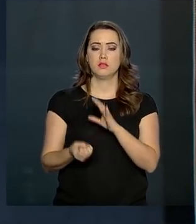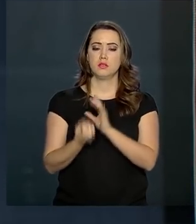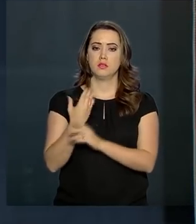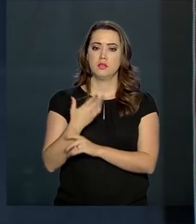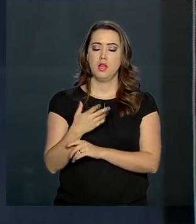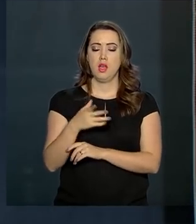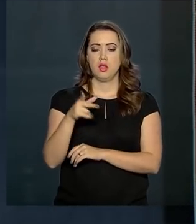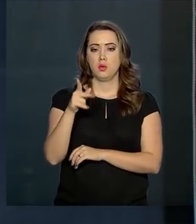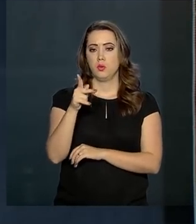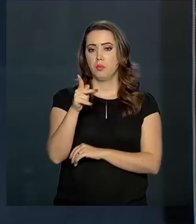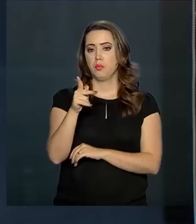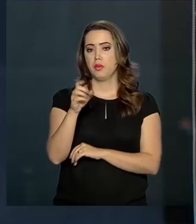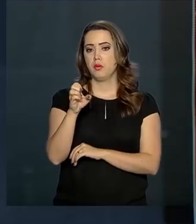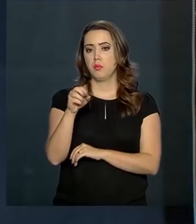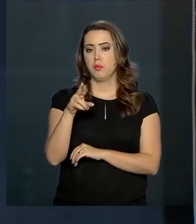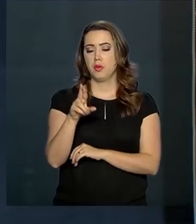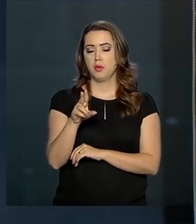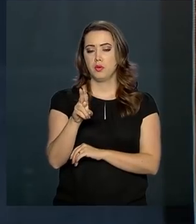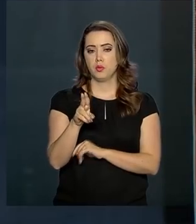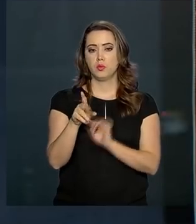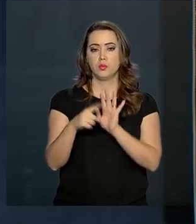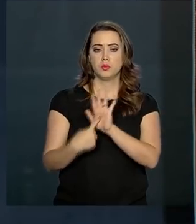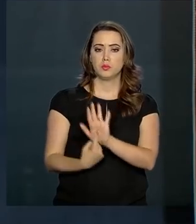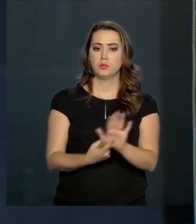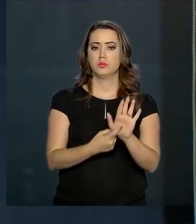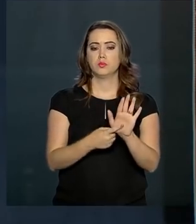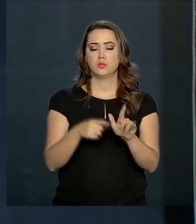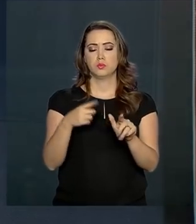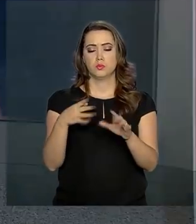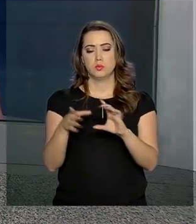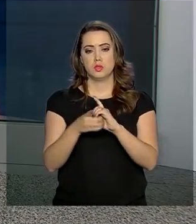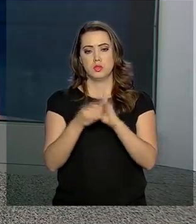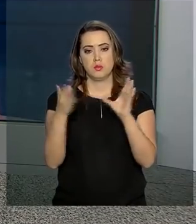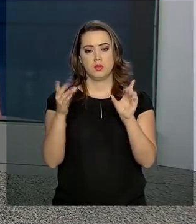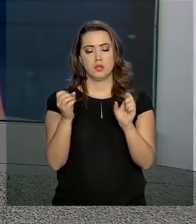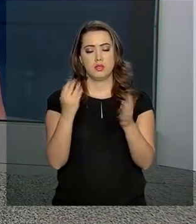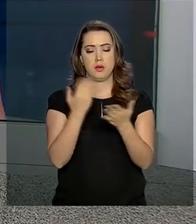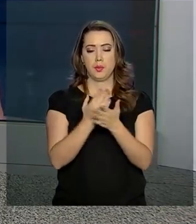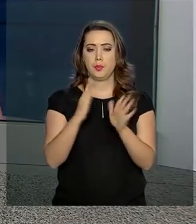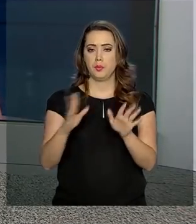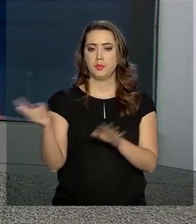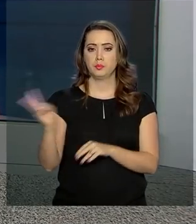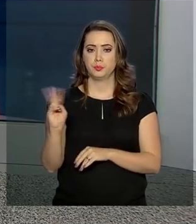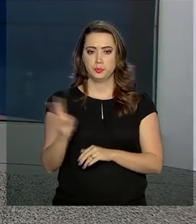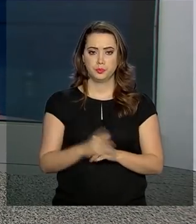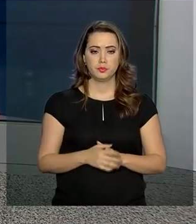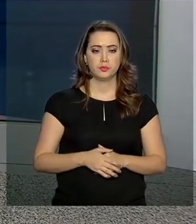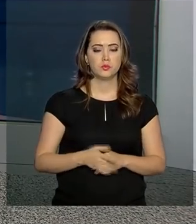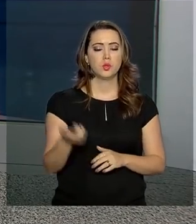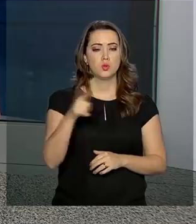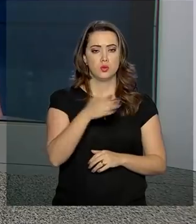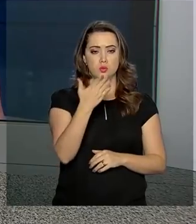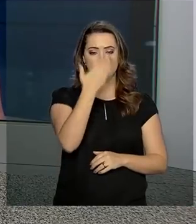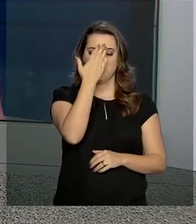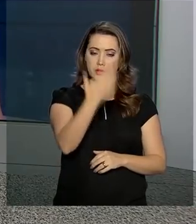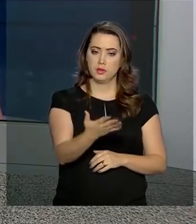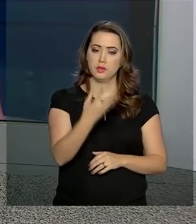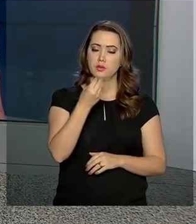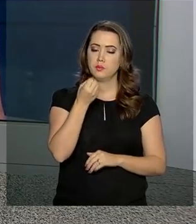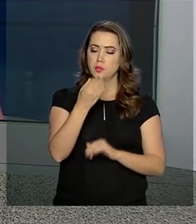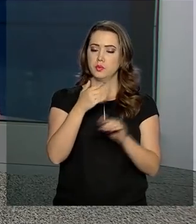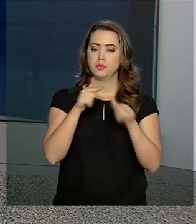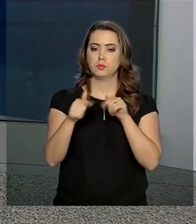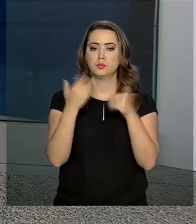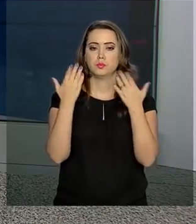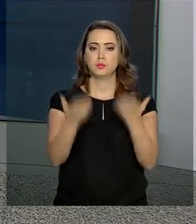a ruptura da democracia na Venezuela. Alessandra, eu volto com você. Muito obrigada, Daniele, pelas informações. Um bom